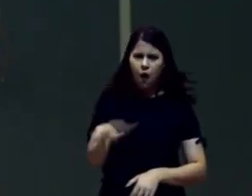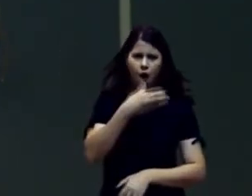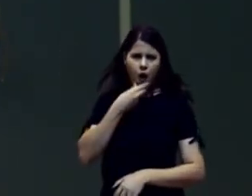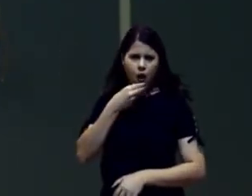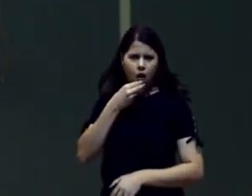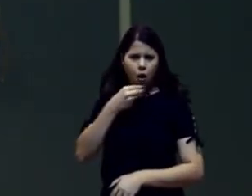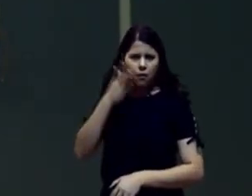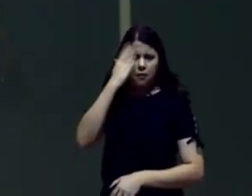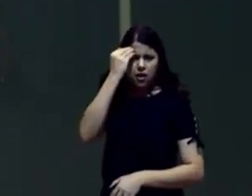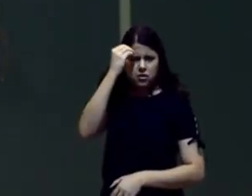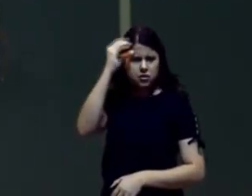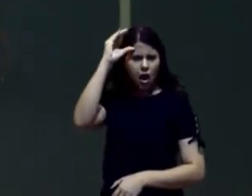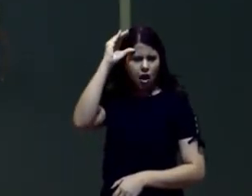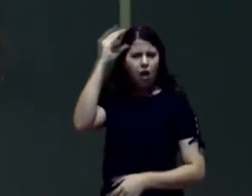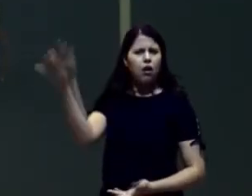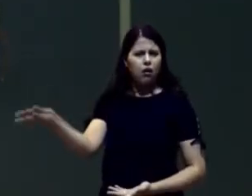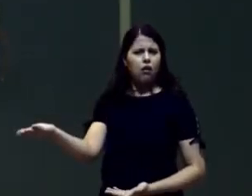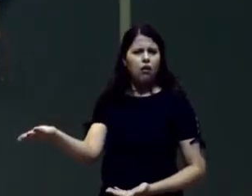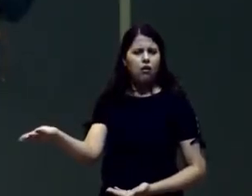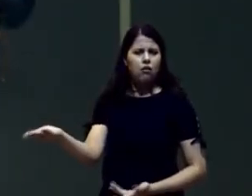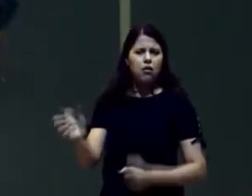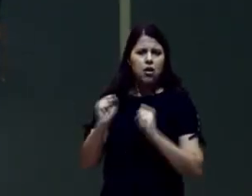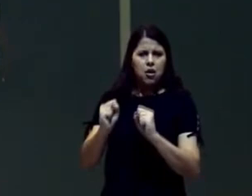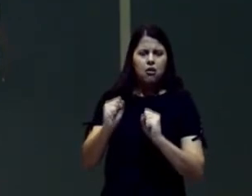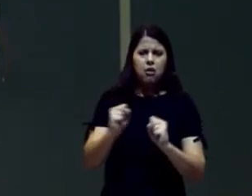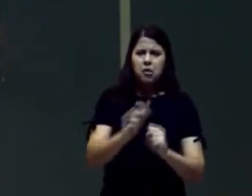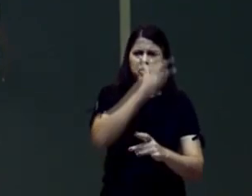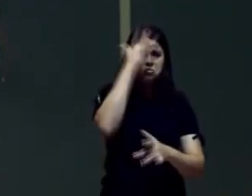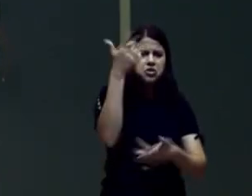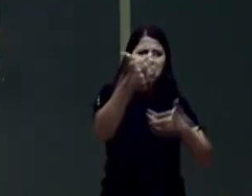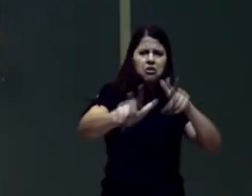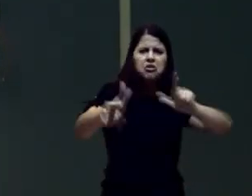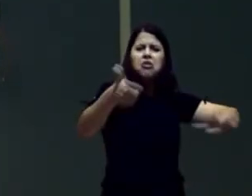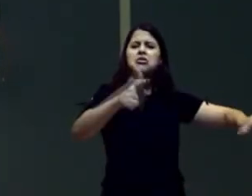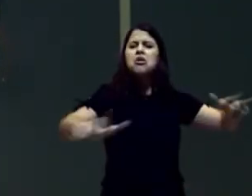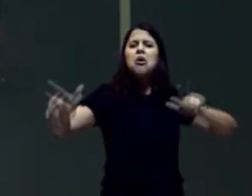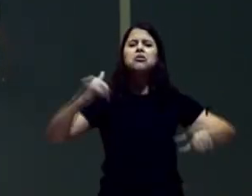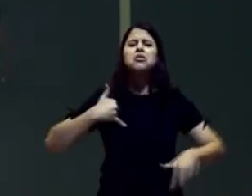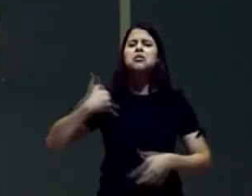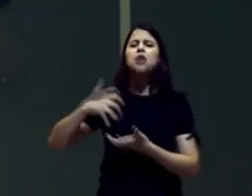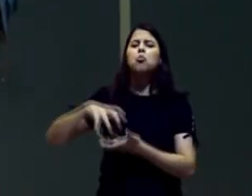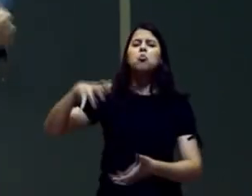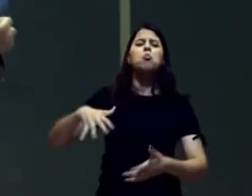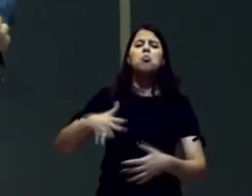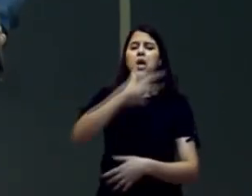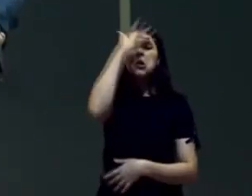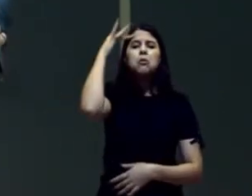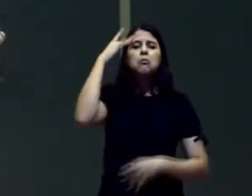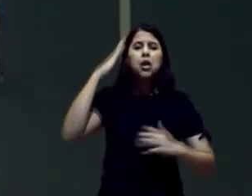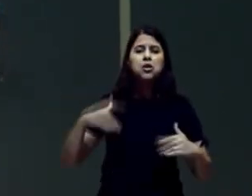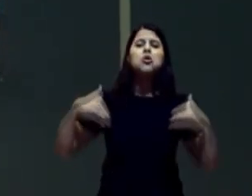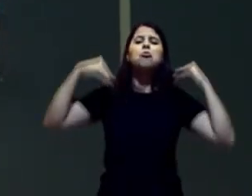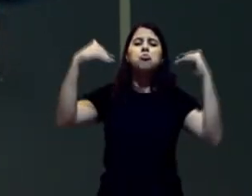idôneos. Ele poderia ter investido direto a sua sucessão em alguém de maior idade, em alguém de maior posição, mas